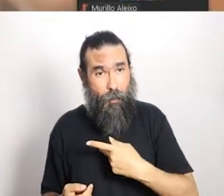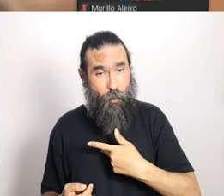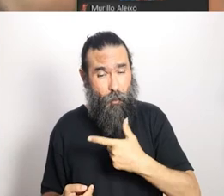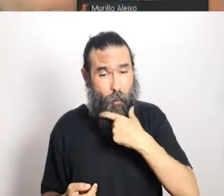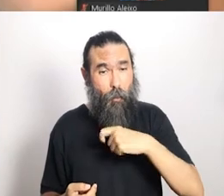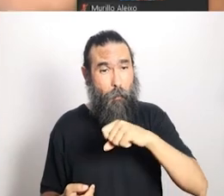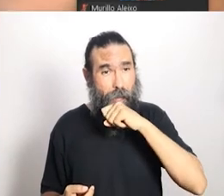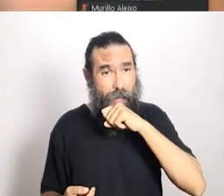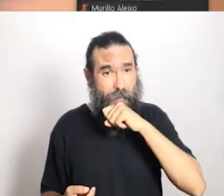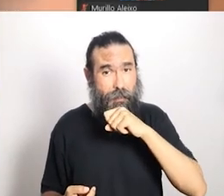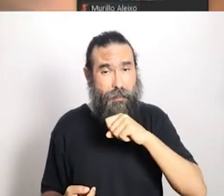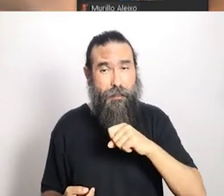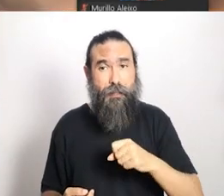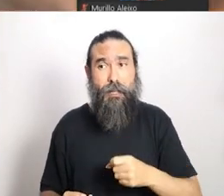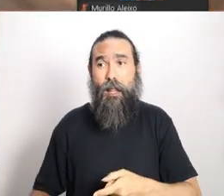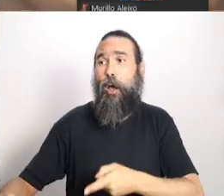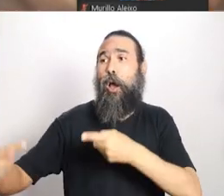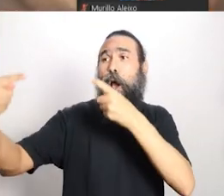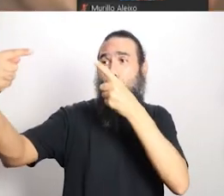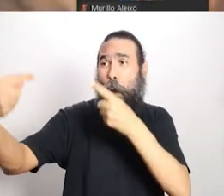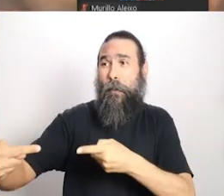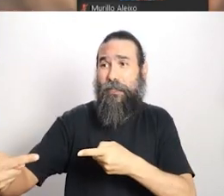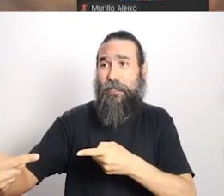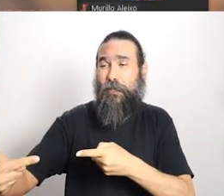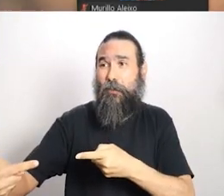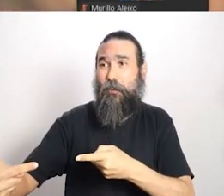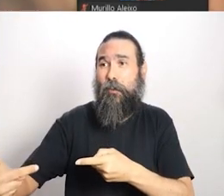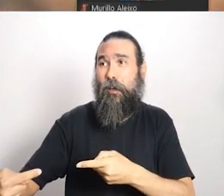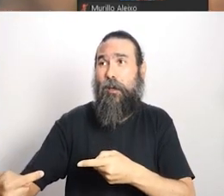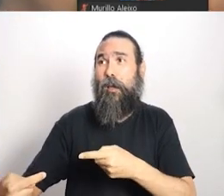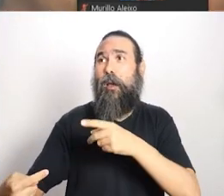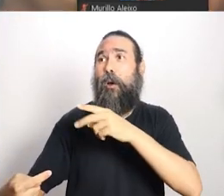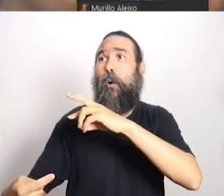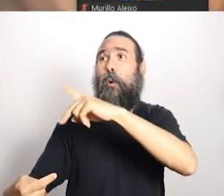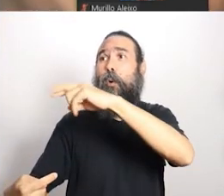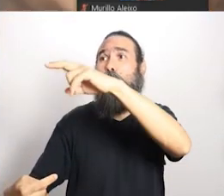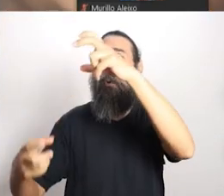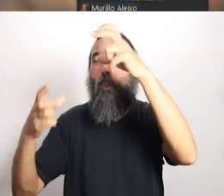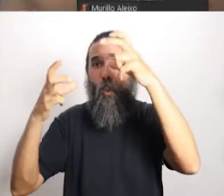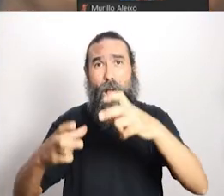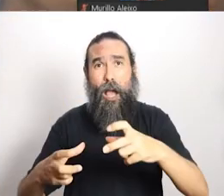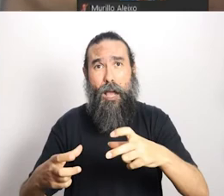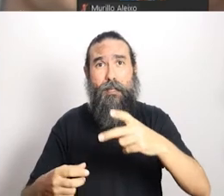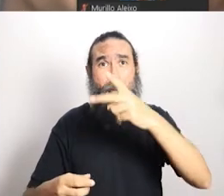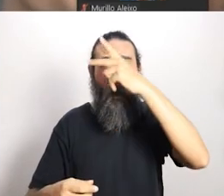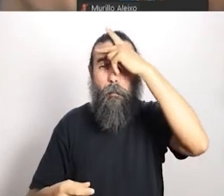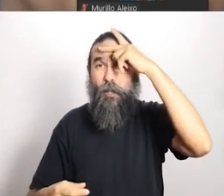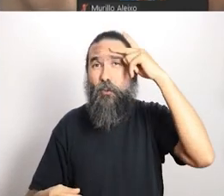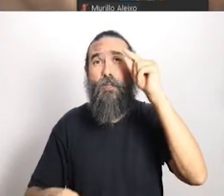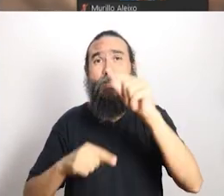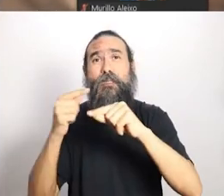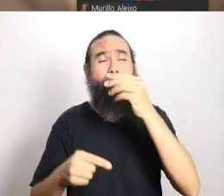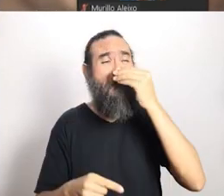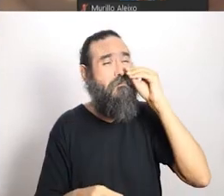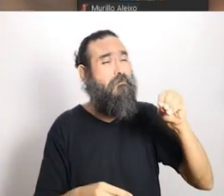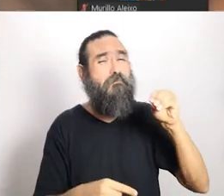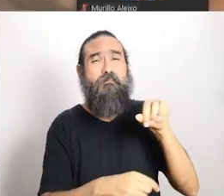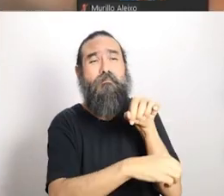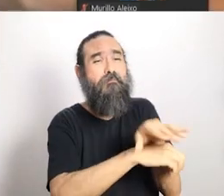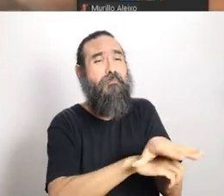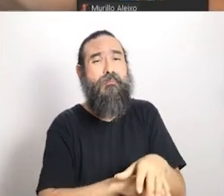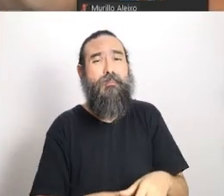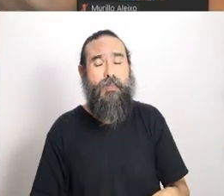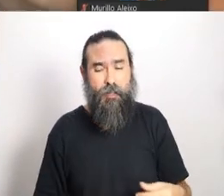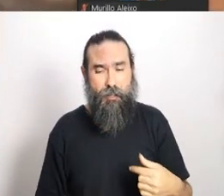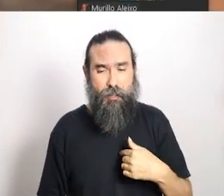pai estava disputando para tocar em cidades, em eventos, para um público que não reconhecia o